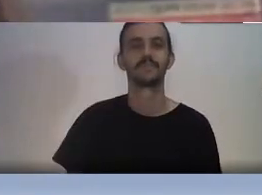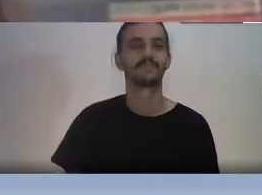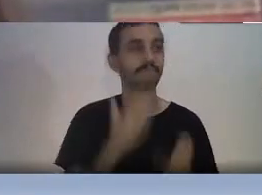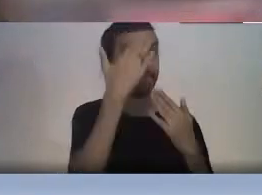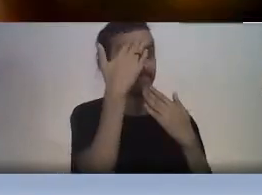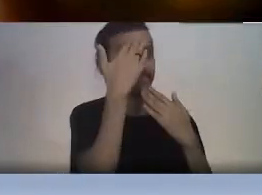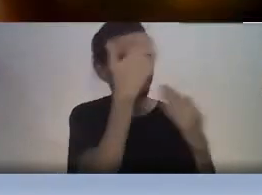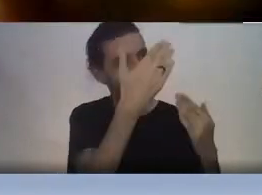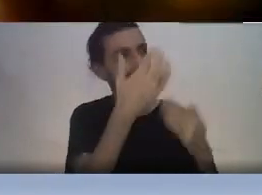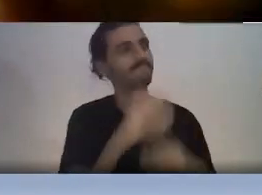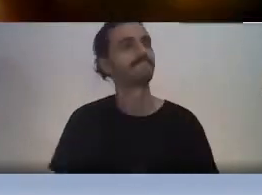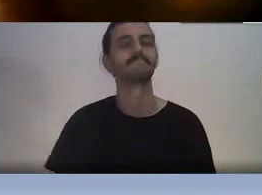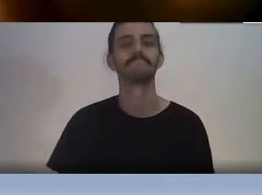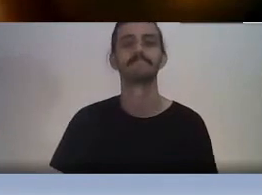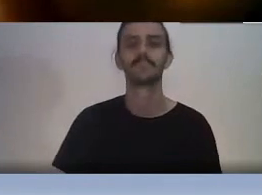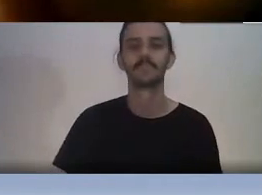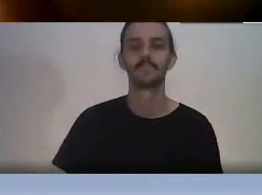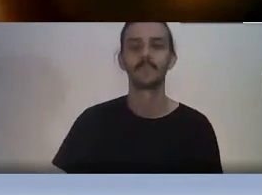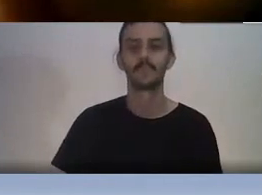obrigada.